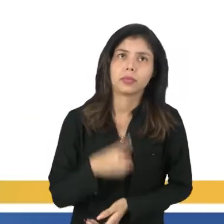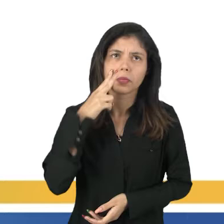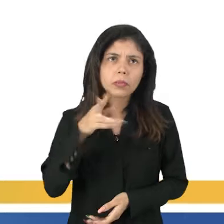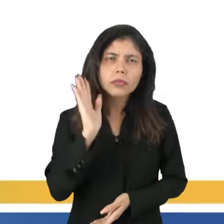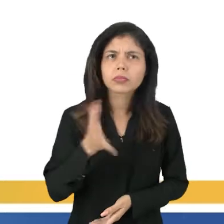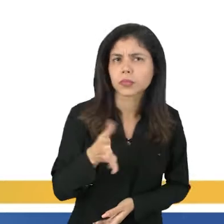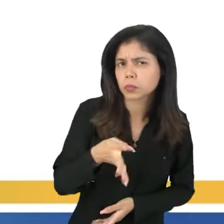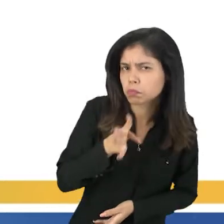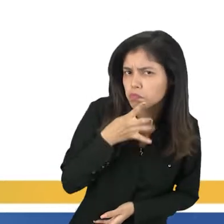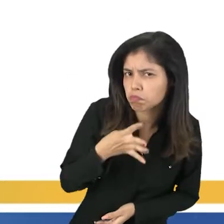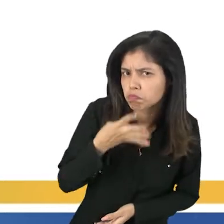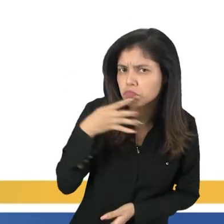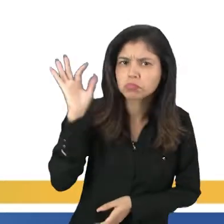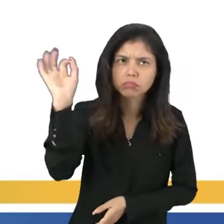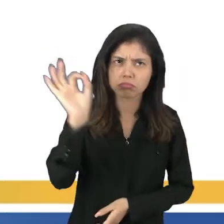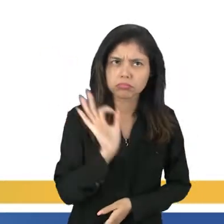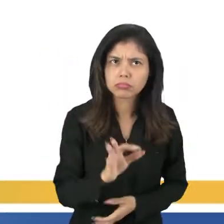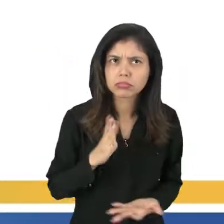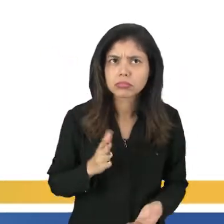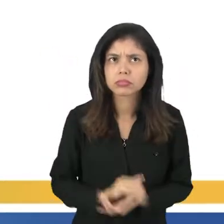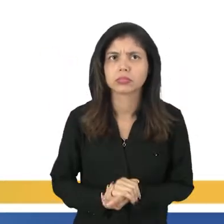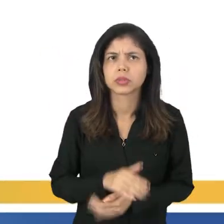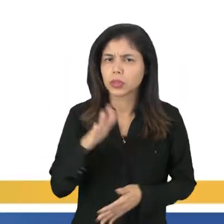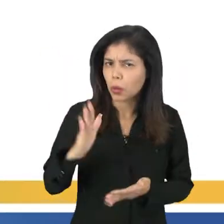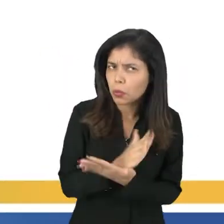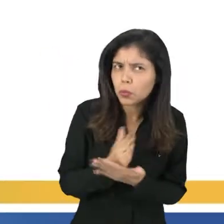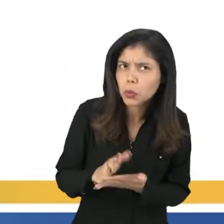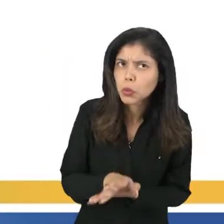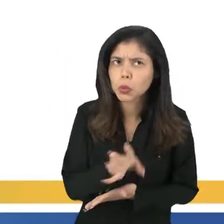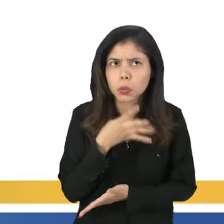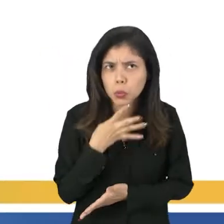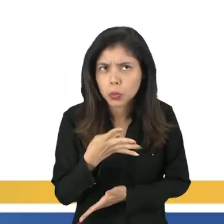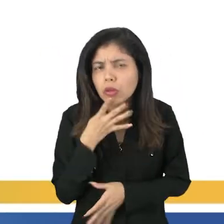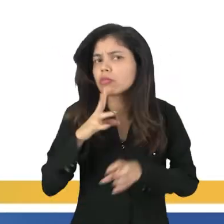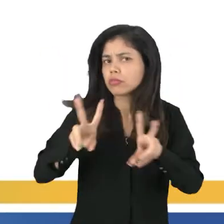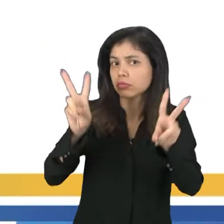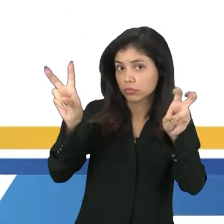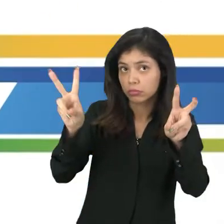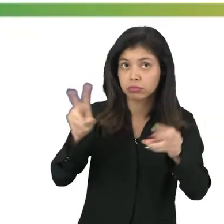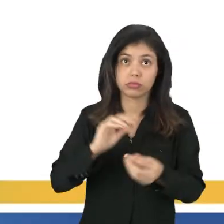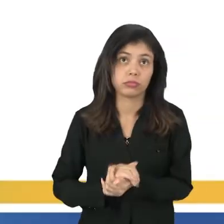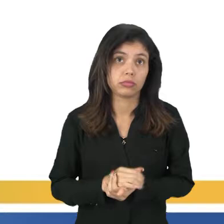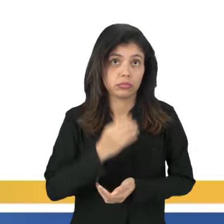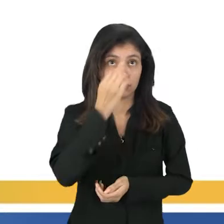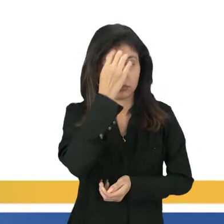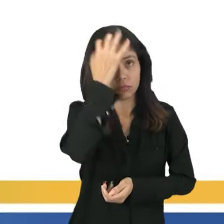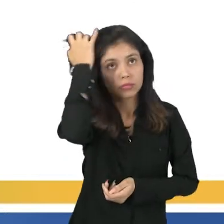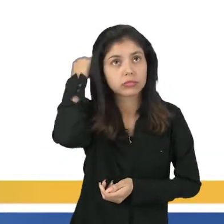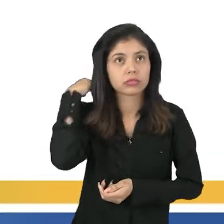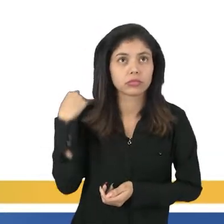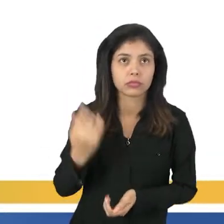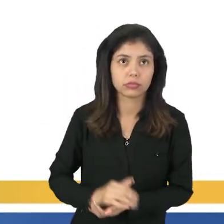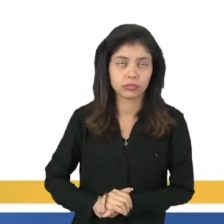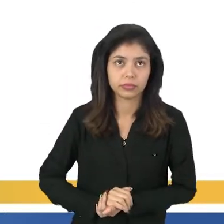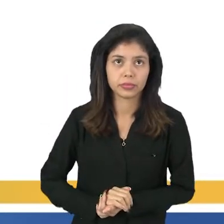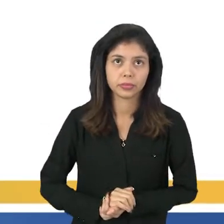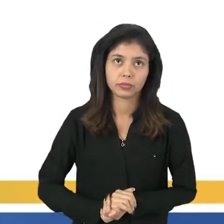Você já ouviu falar em porcentagem? Em algum momento já ouviu falar nesse assunto?